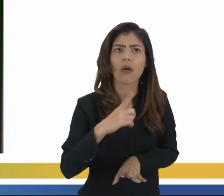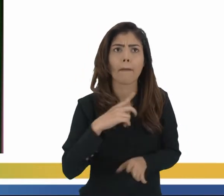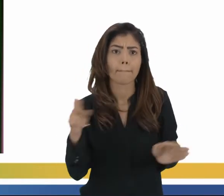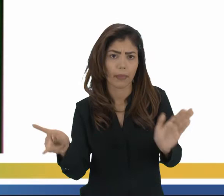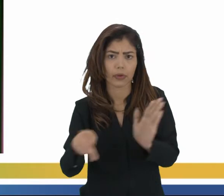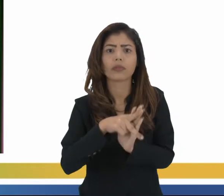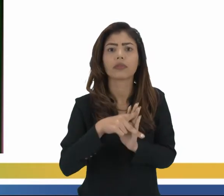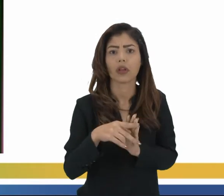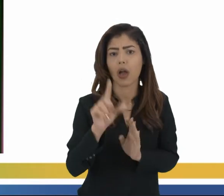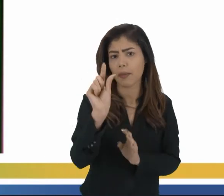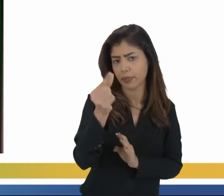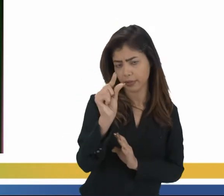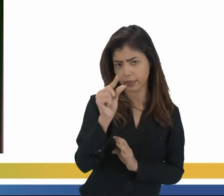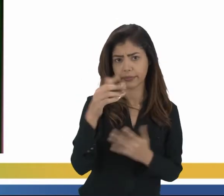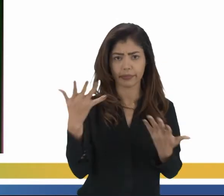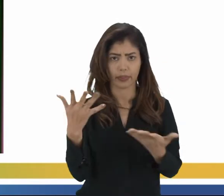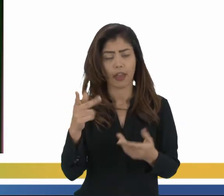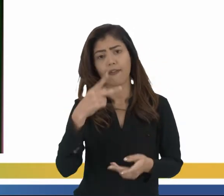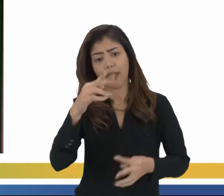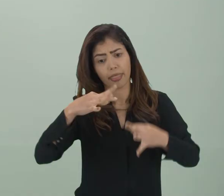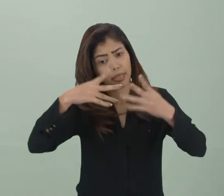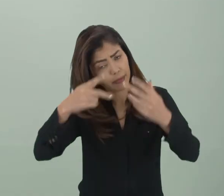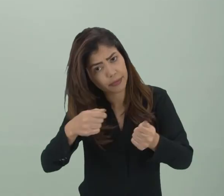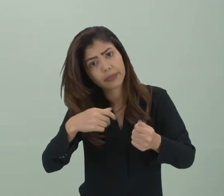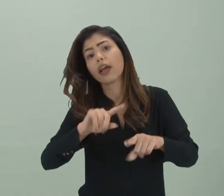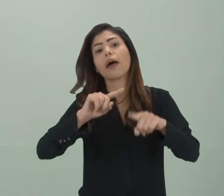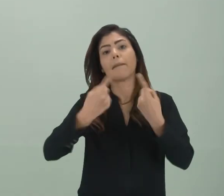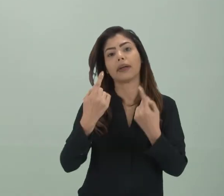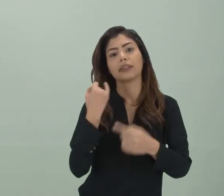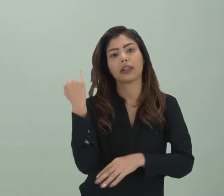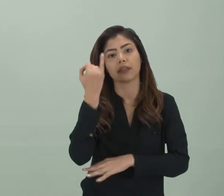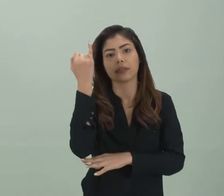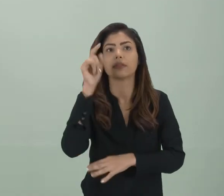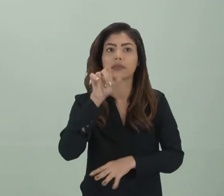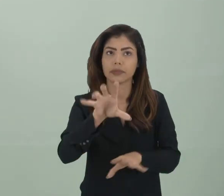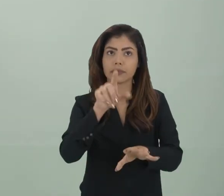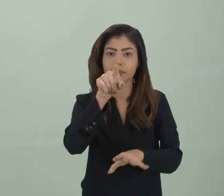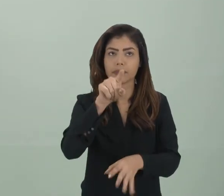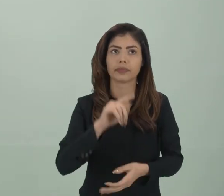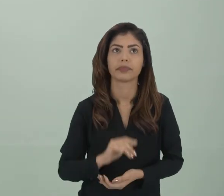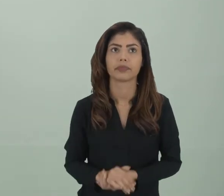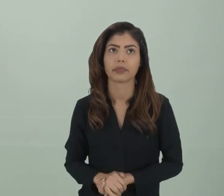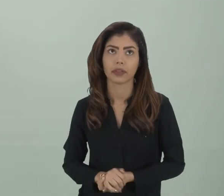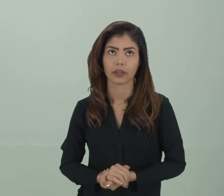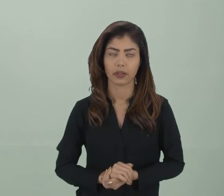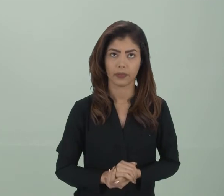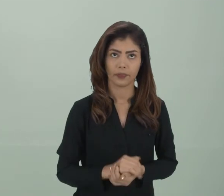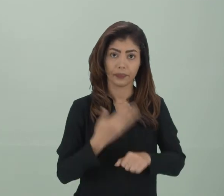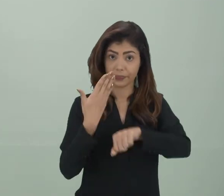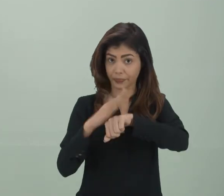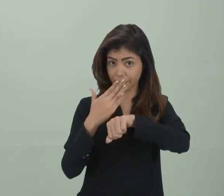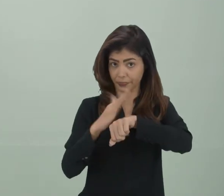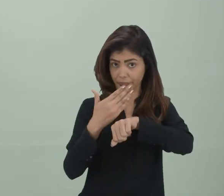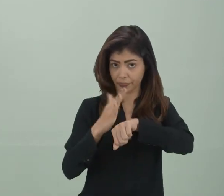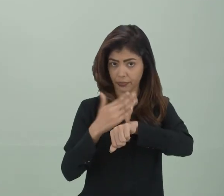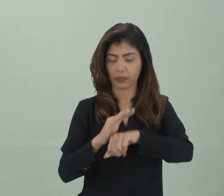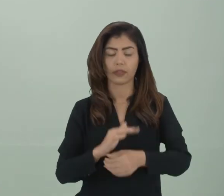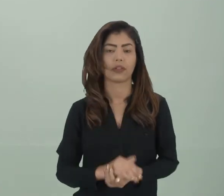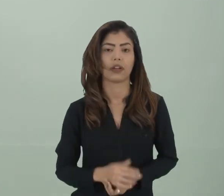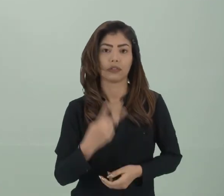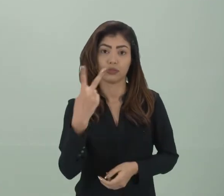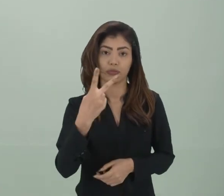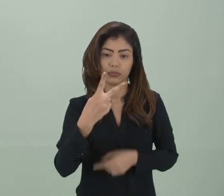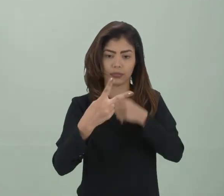Como o nosso tempo é muito curto, não vamos conseguir falar de todas, mas as principais são essas. Vamos agora para as práticas. Temos aqui